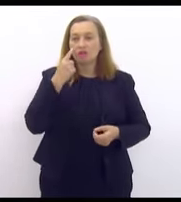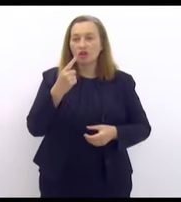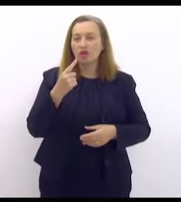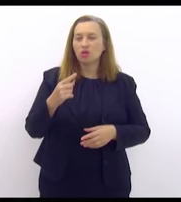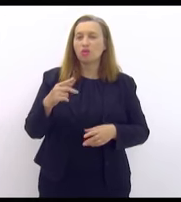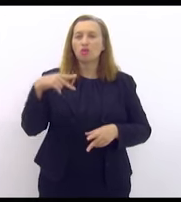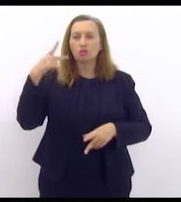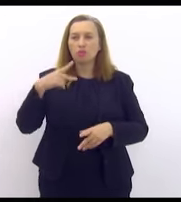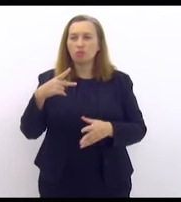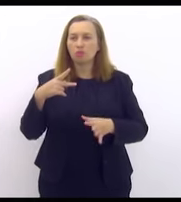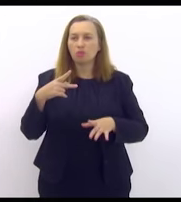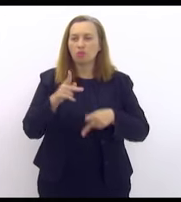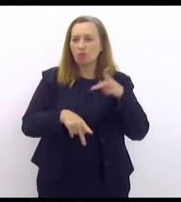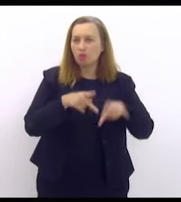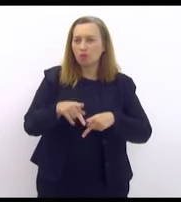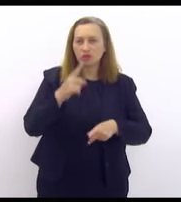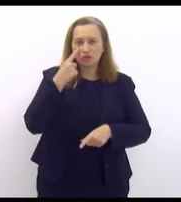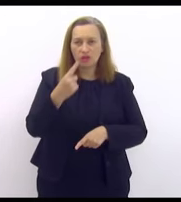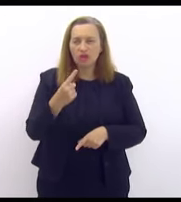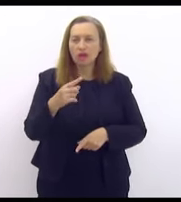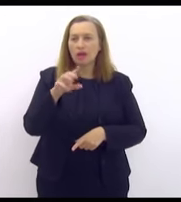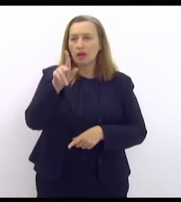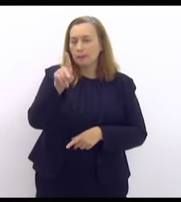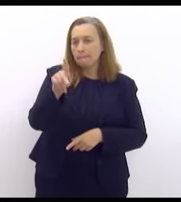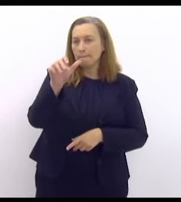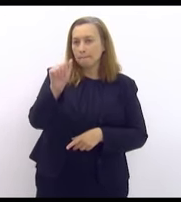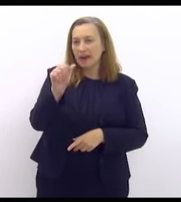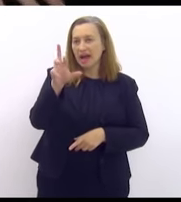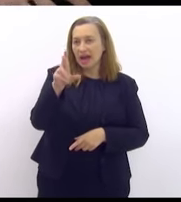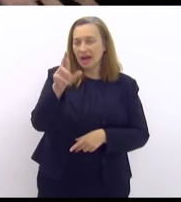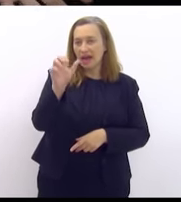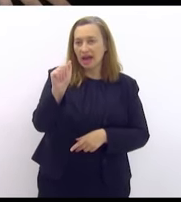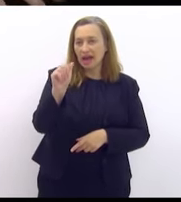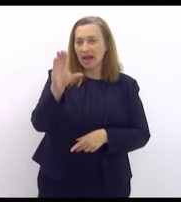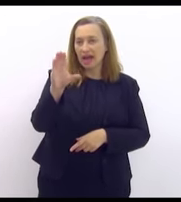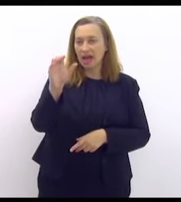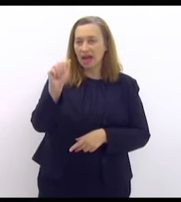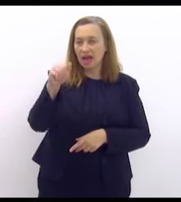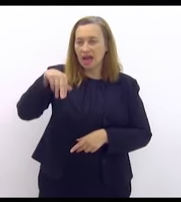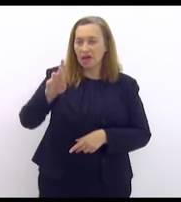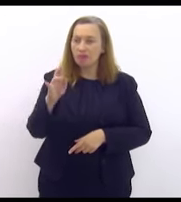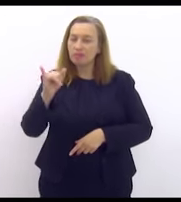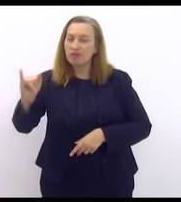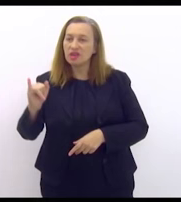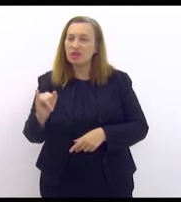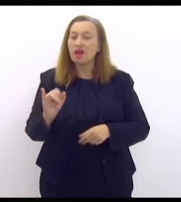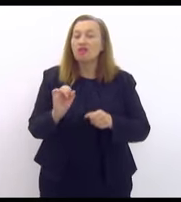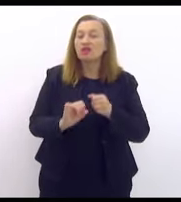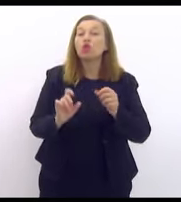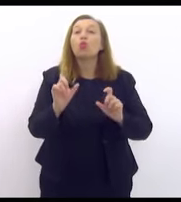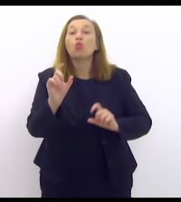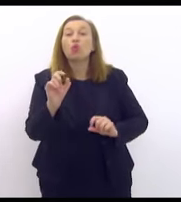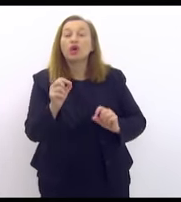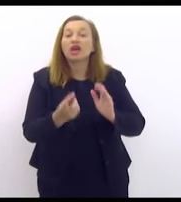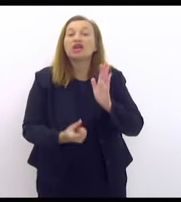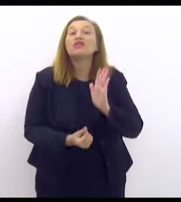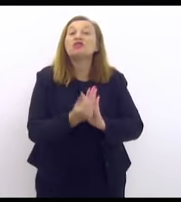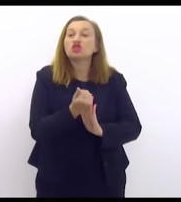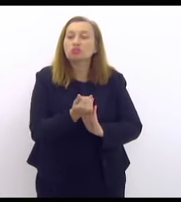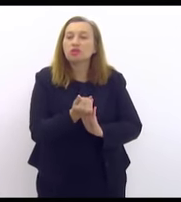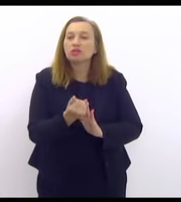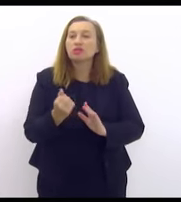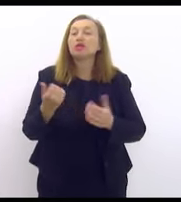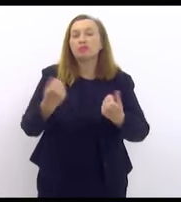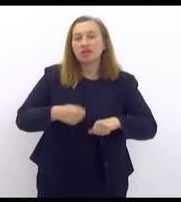gente lá de Paracambi, da terra do Andrezinho, quer saber o que o Estado vai fazer de investimento. Tem que estar no Plano Estratégico de Desenvolvimento Social